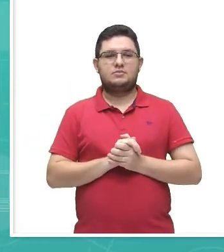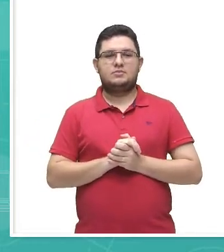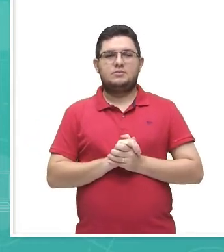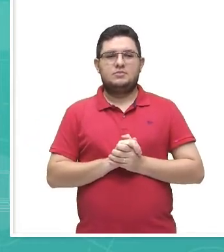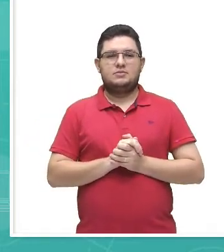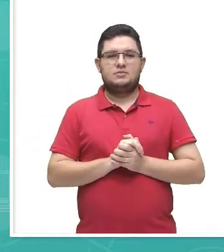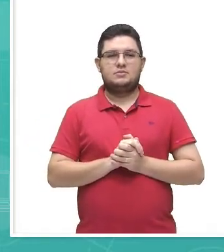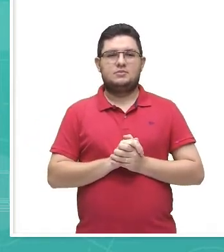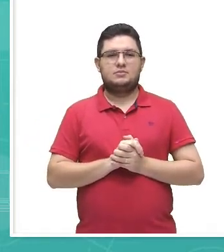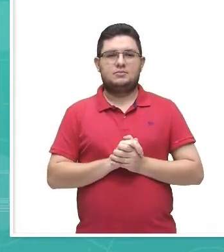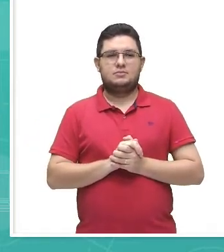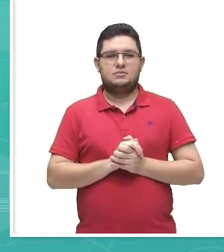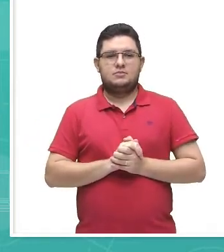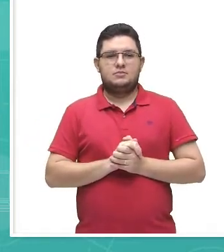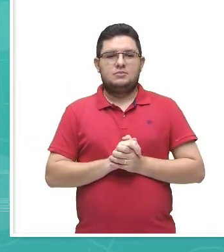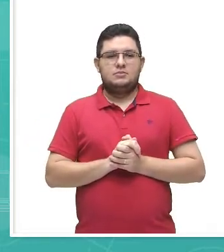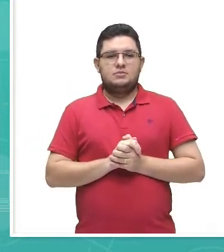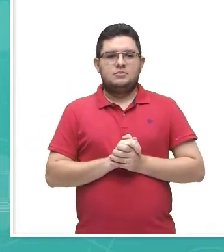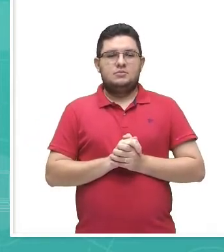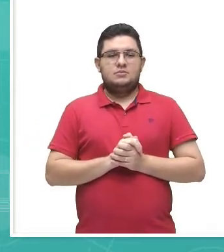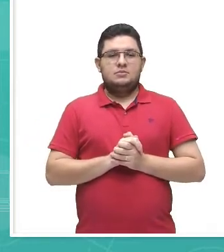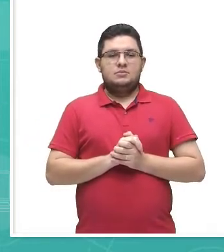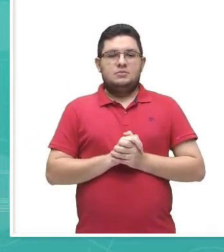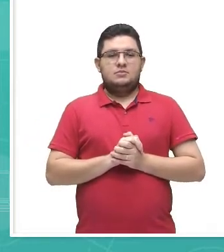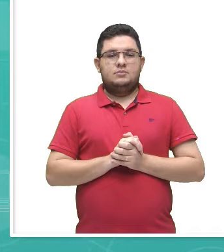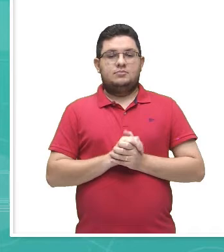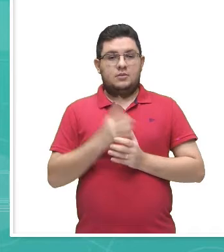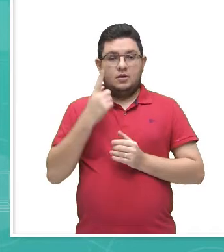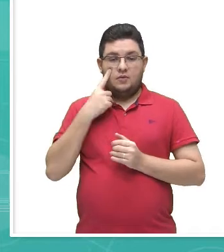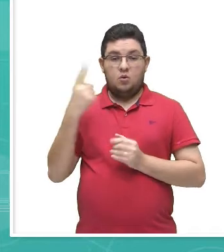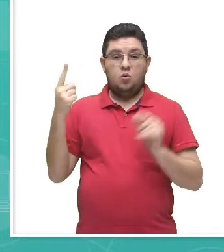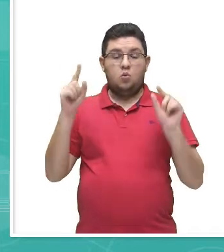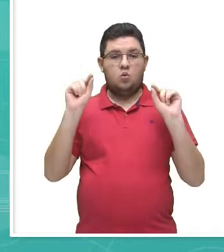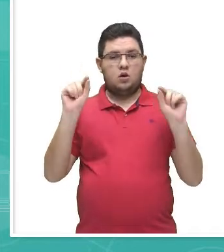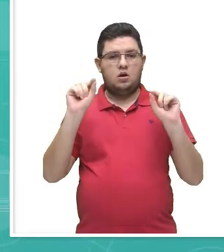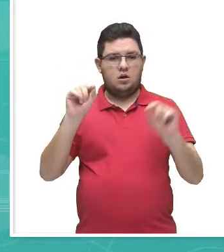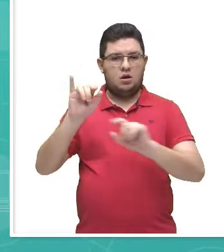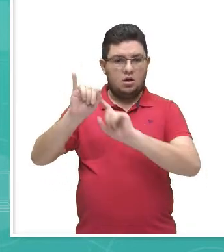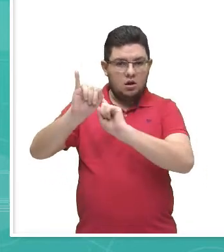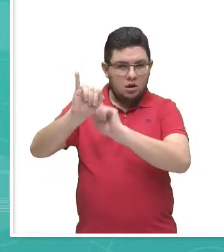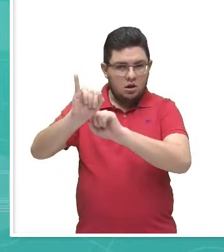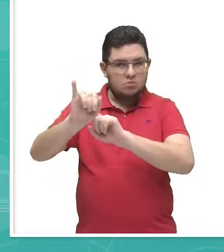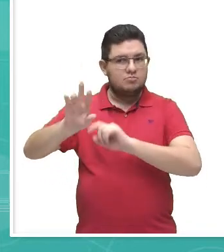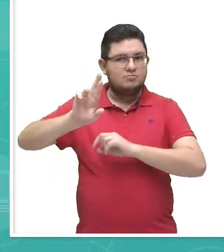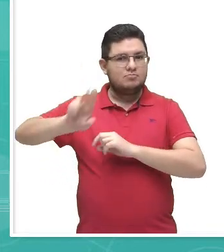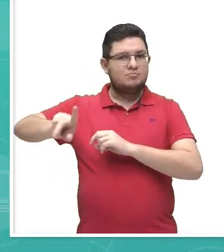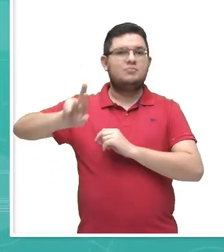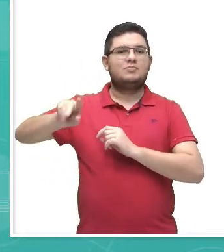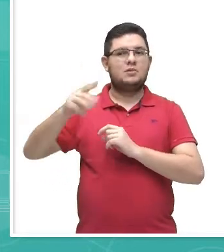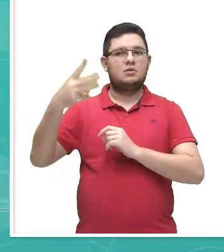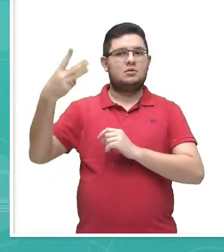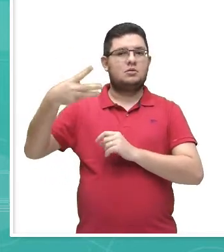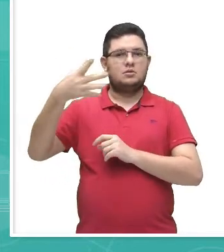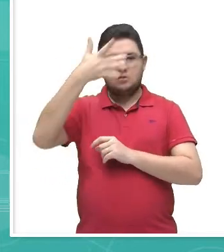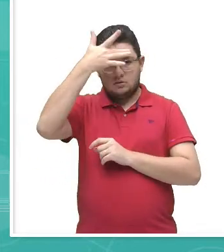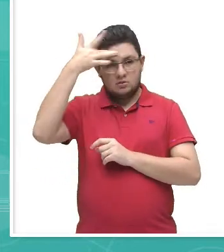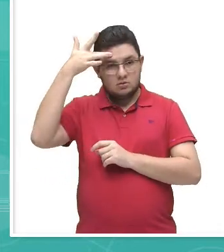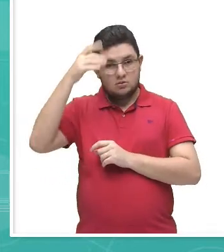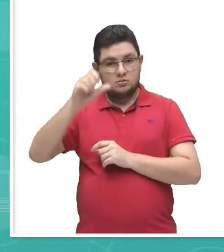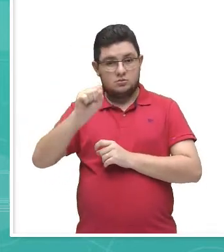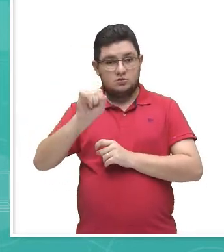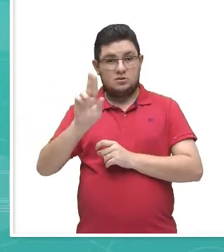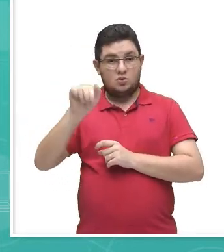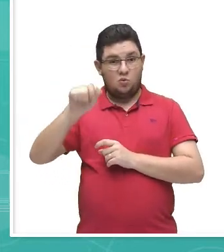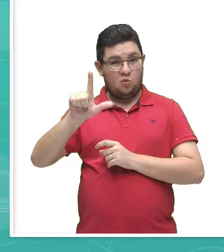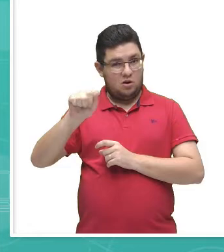A primeira pergunta, né, gente? Olha só, repare que o sujeito ali não é terceira pessoa do singular. Nós temos, então, ali I, né, primeira pessoa